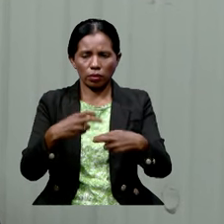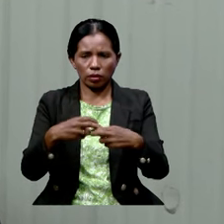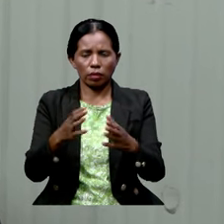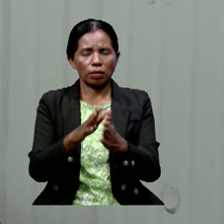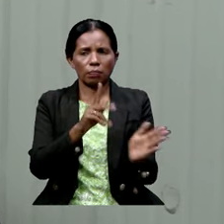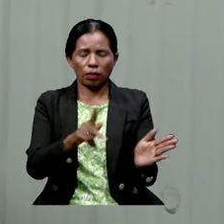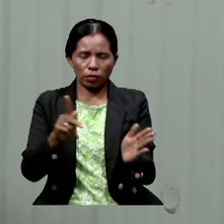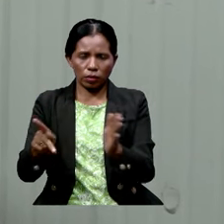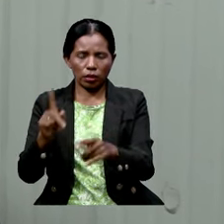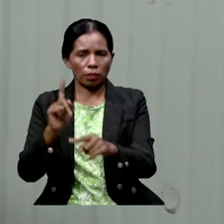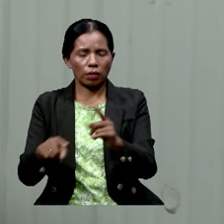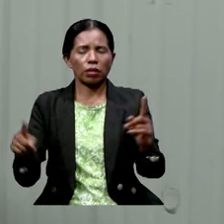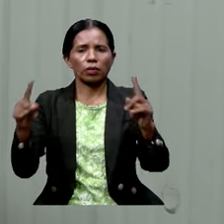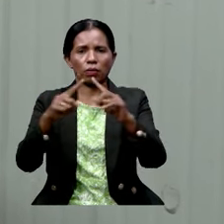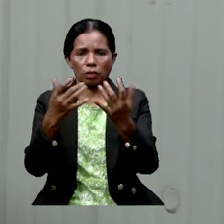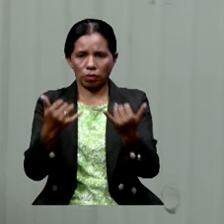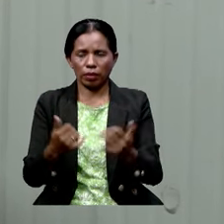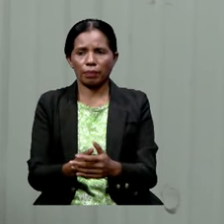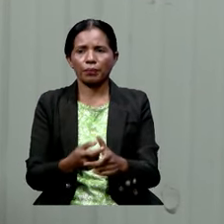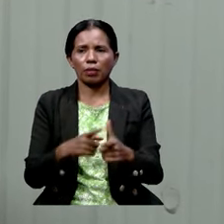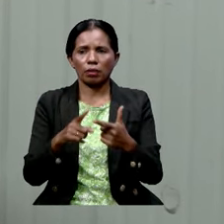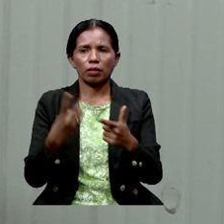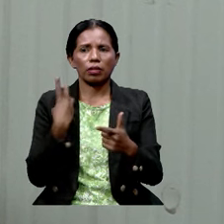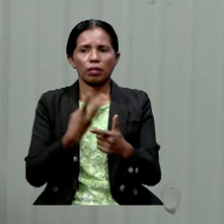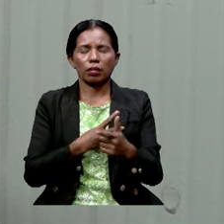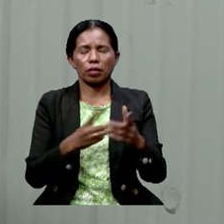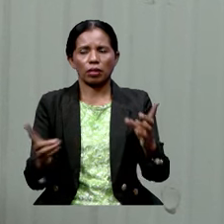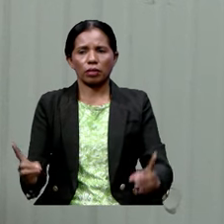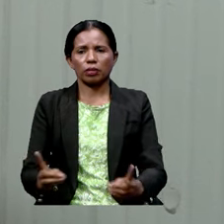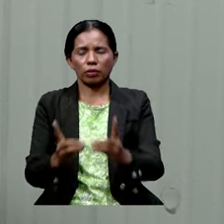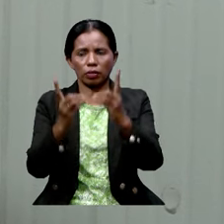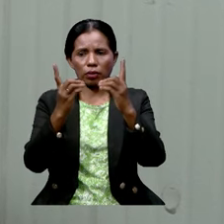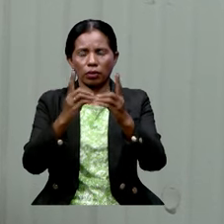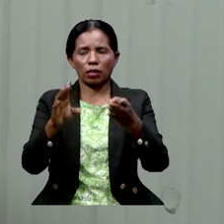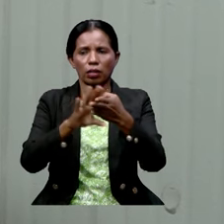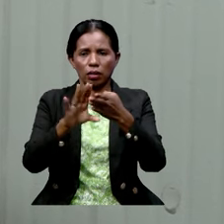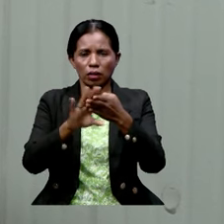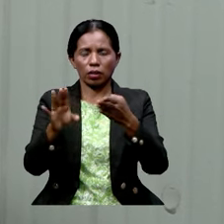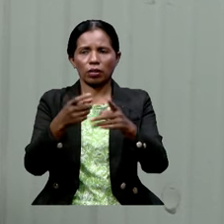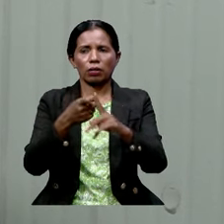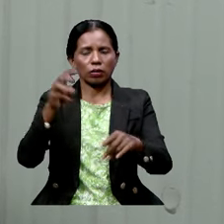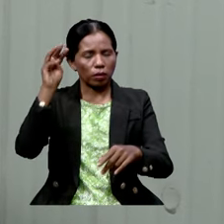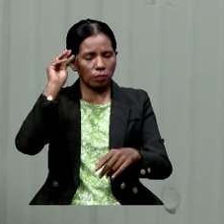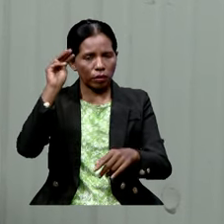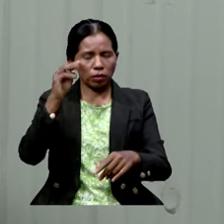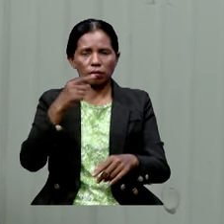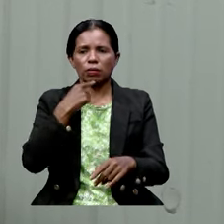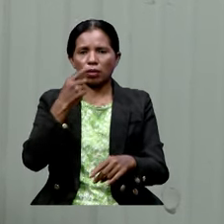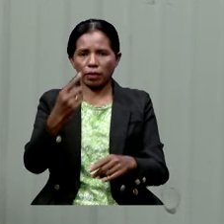level la ate data a segundo estamos em frente a la carteira ne be que mai si ministro tutela que ata